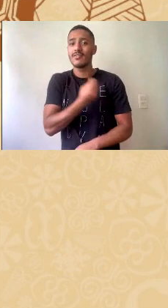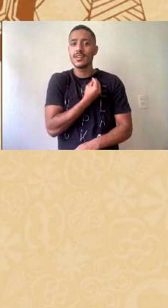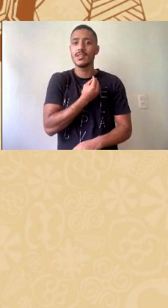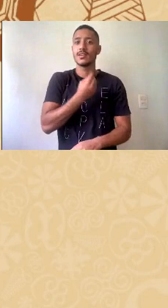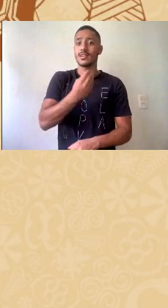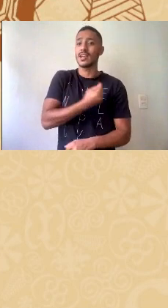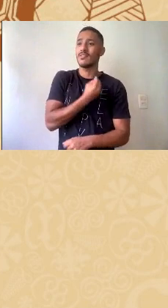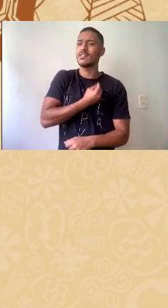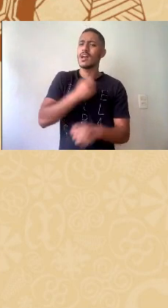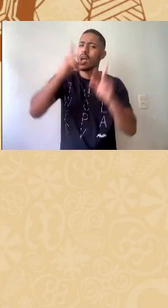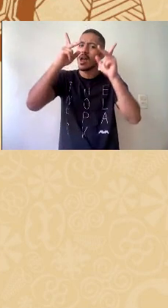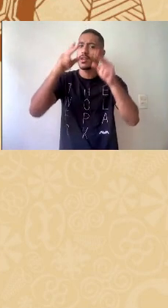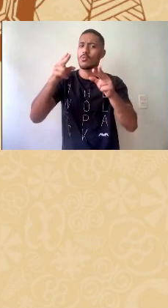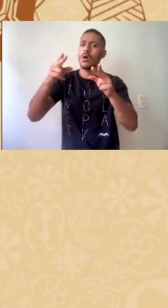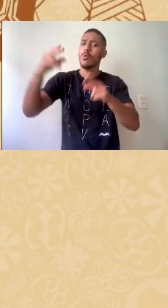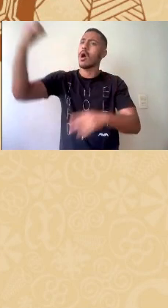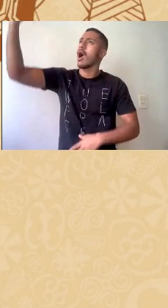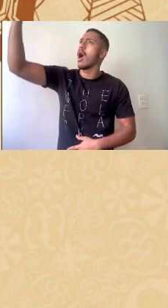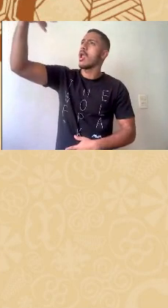mulheres.